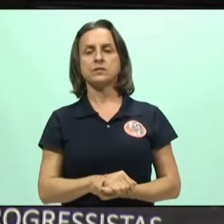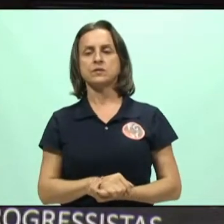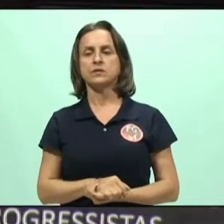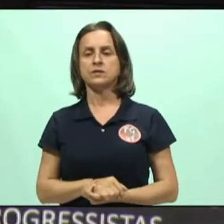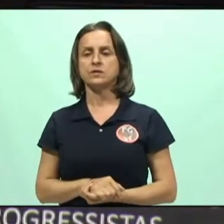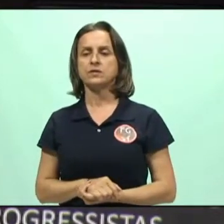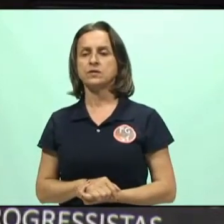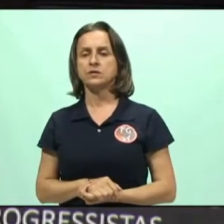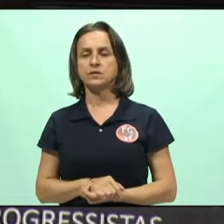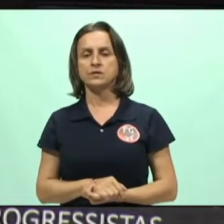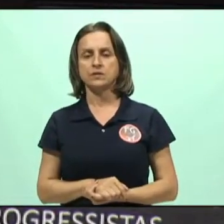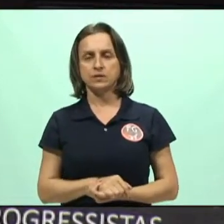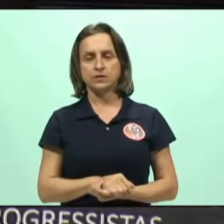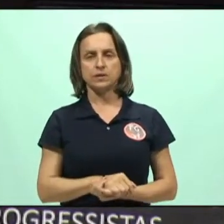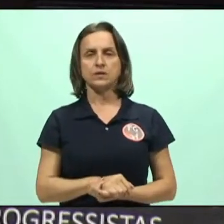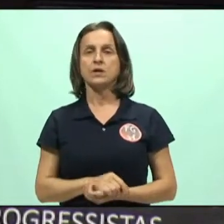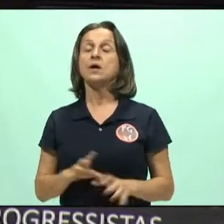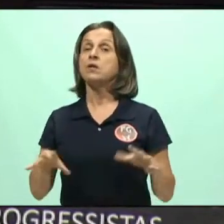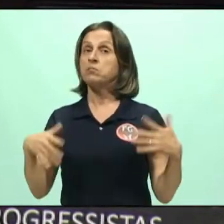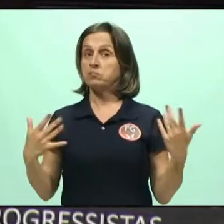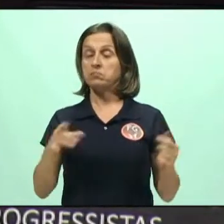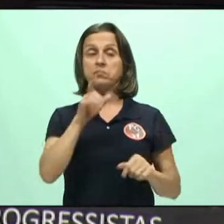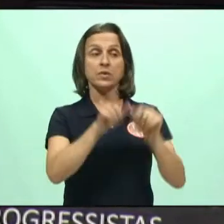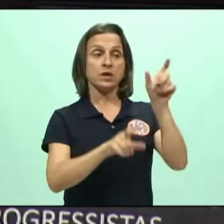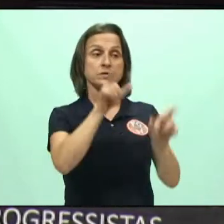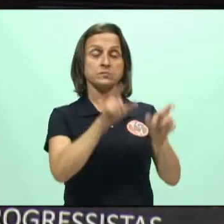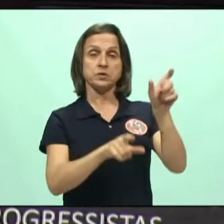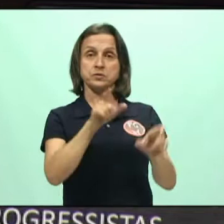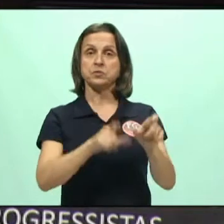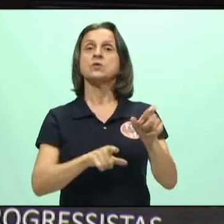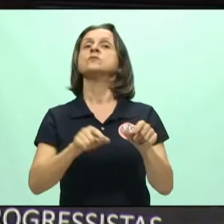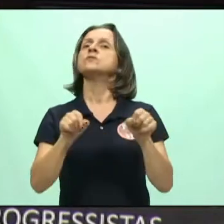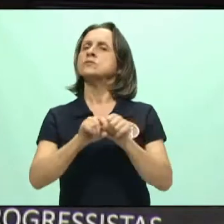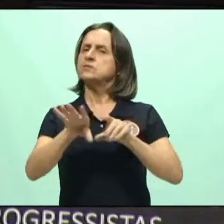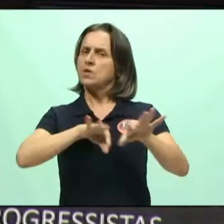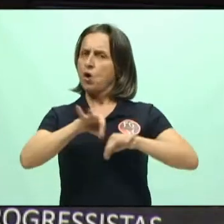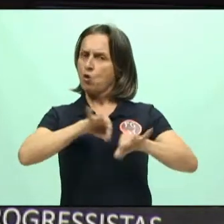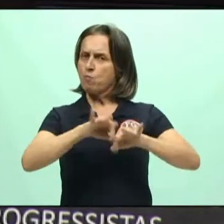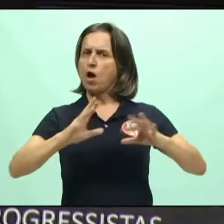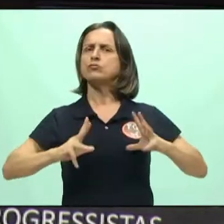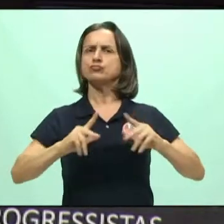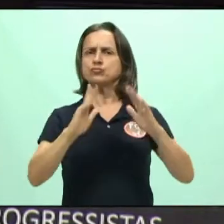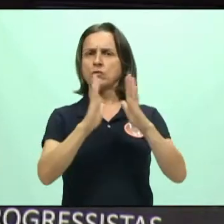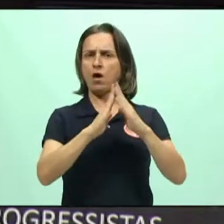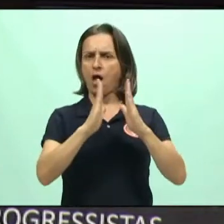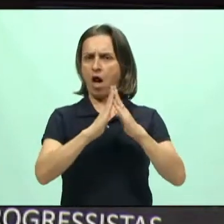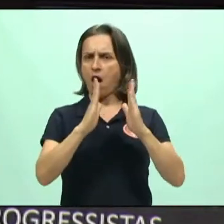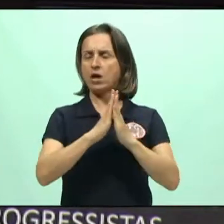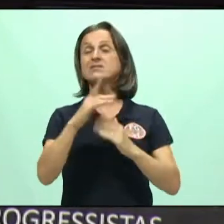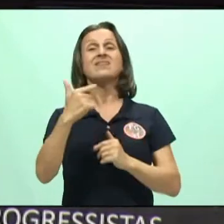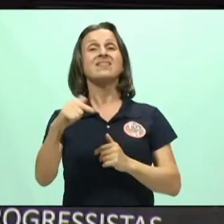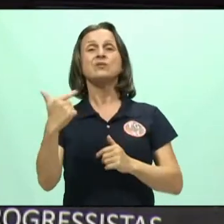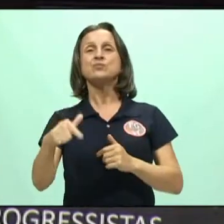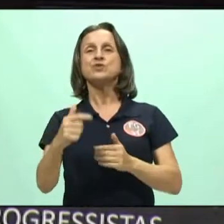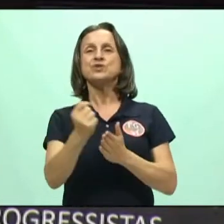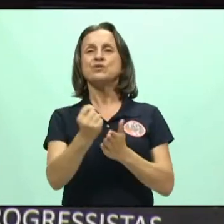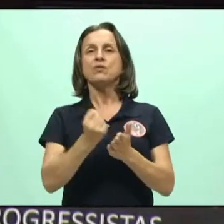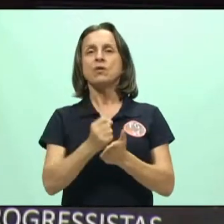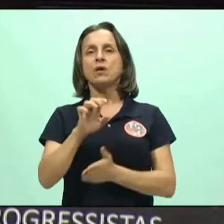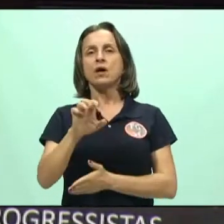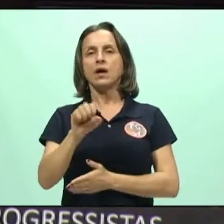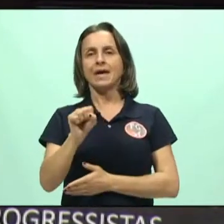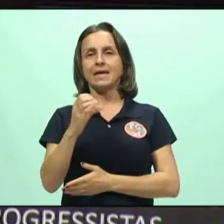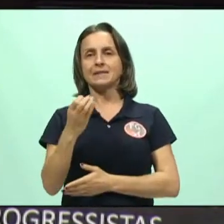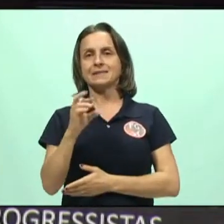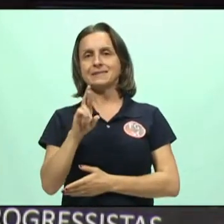então é para essas pessoas que regularizaram o seu imóvel que não tinham a escritura então a